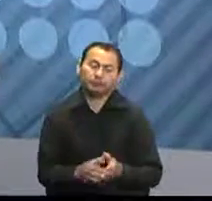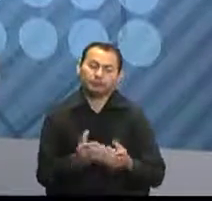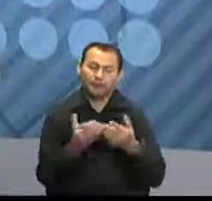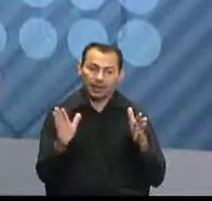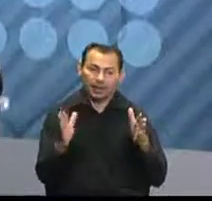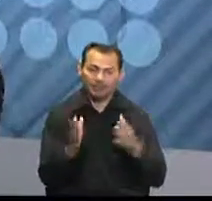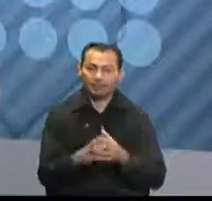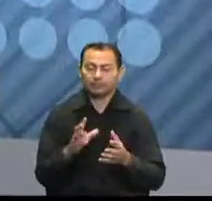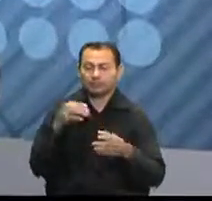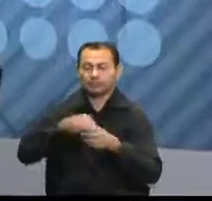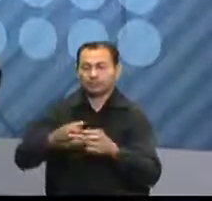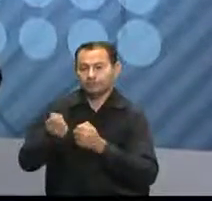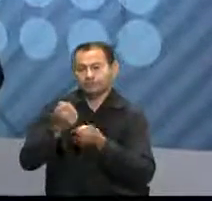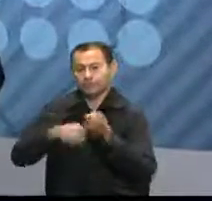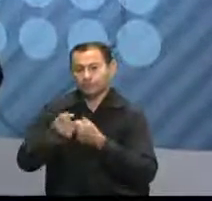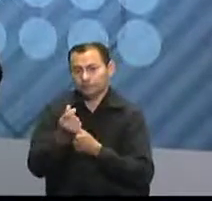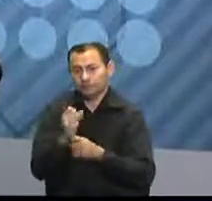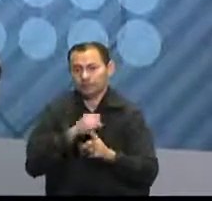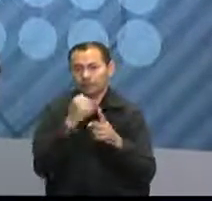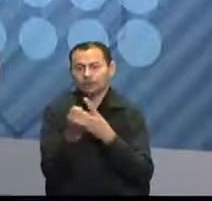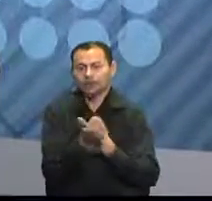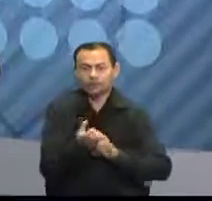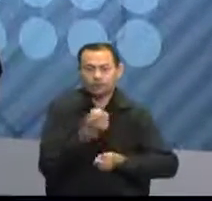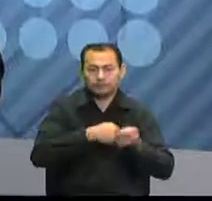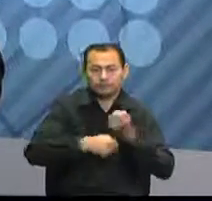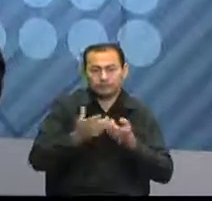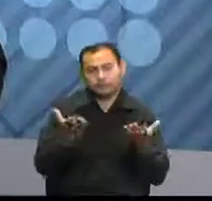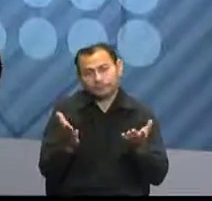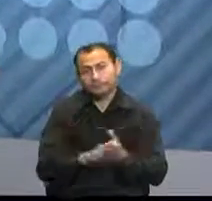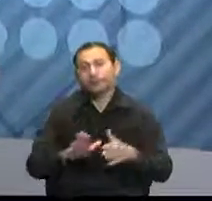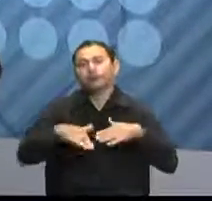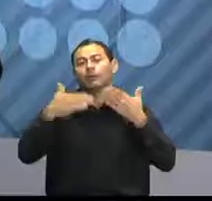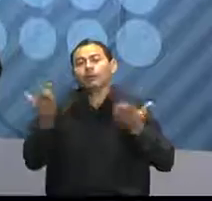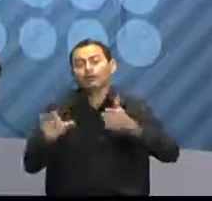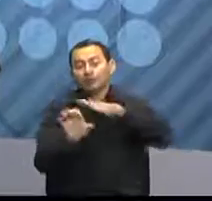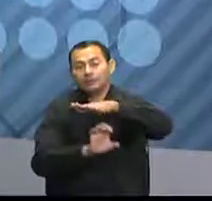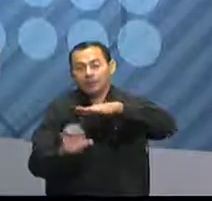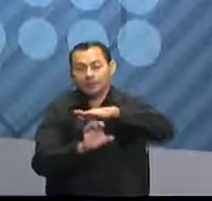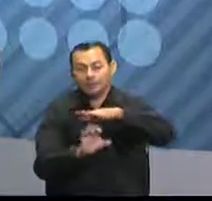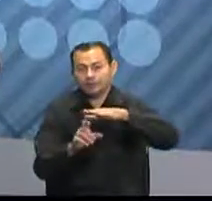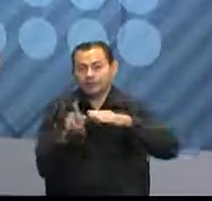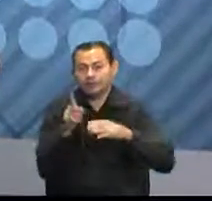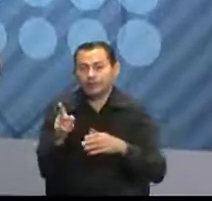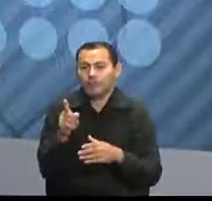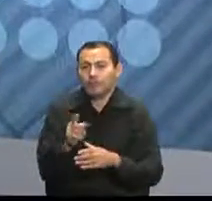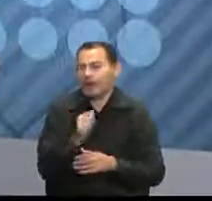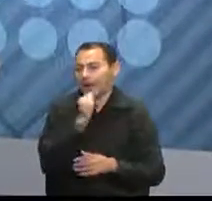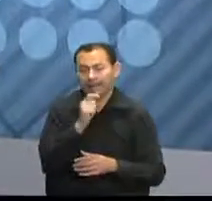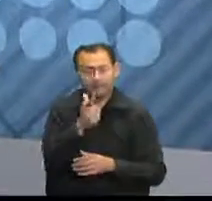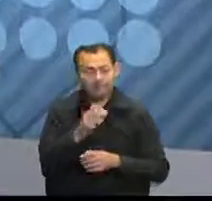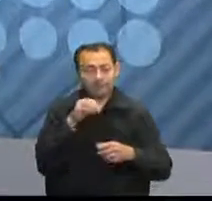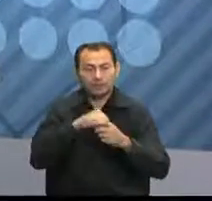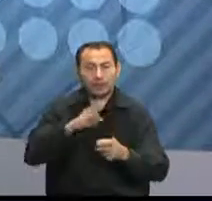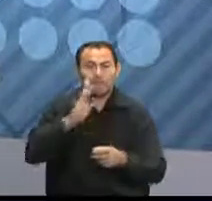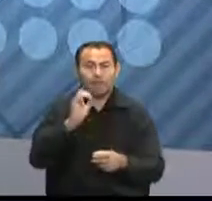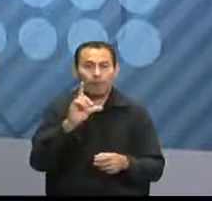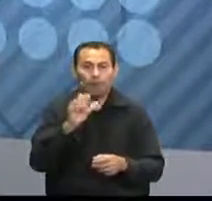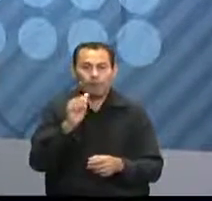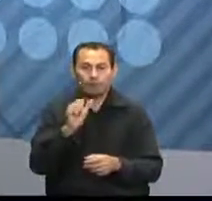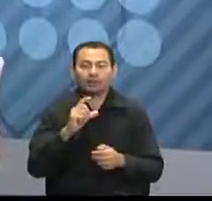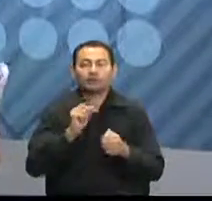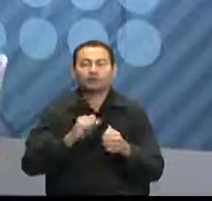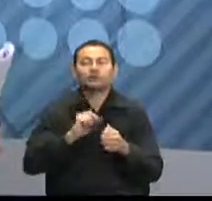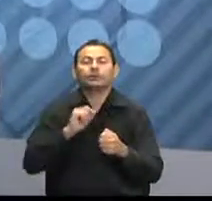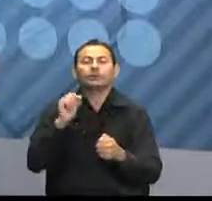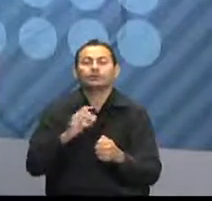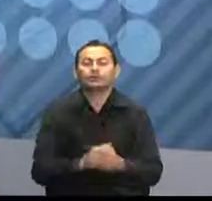abre parte do seu capital social para serem negociados quando uma empresa ela ainda não opera na bolsa ela tem que